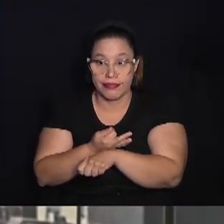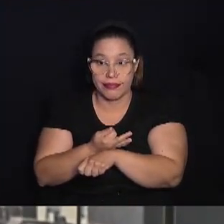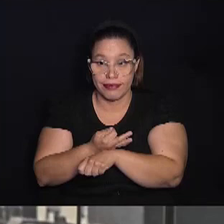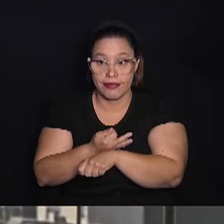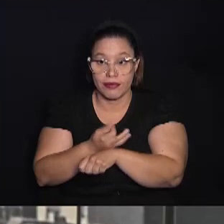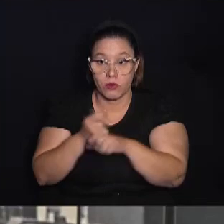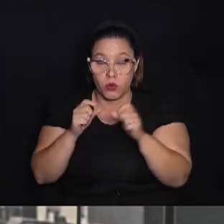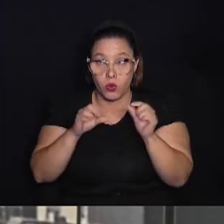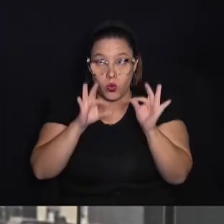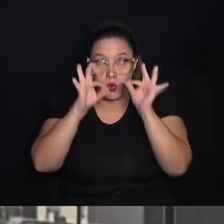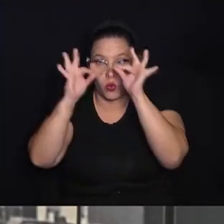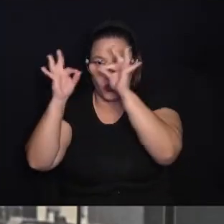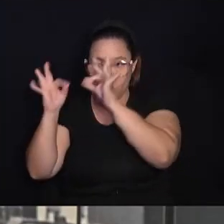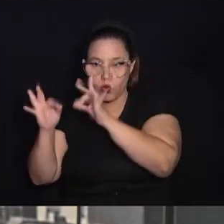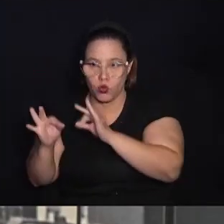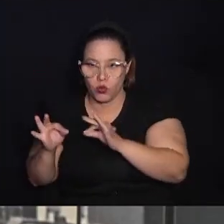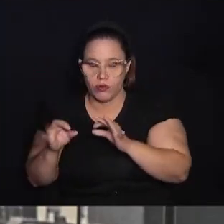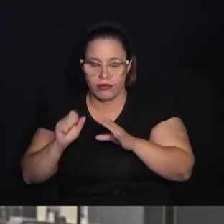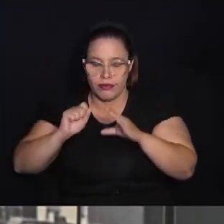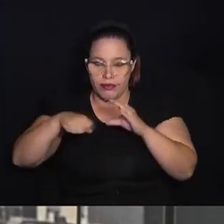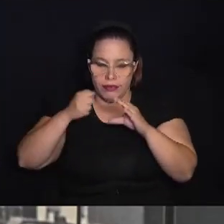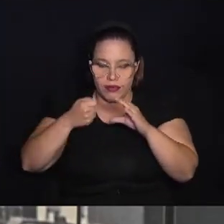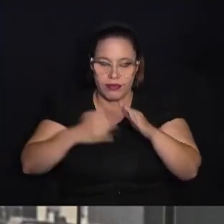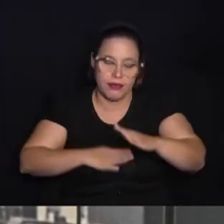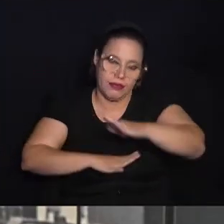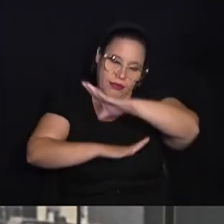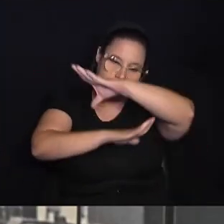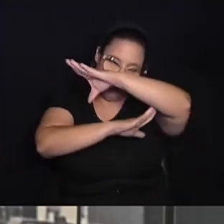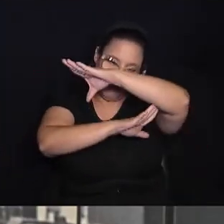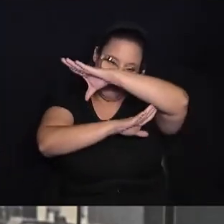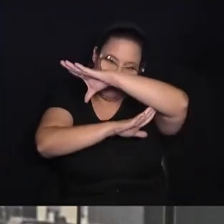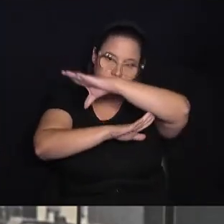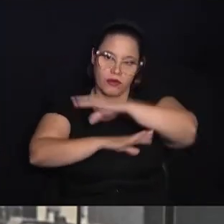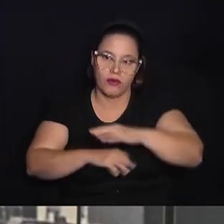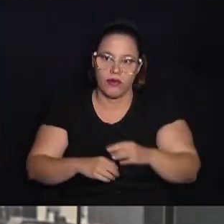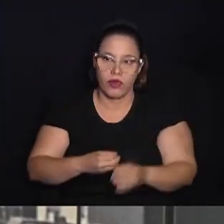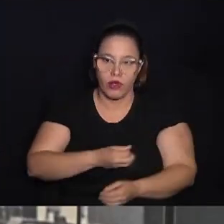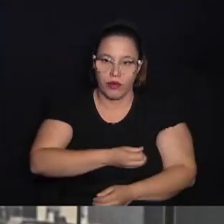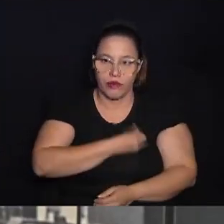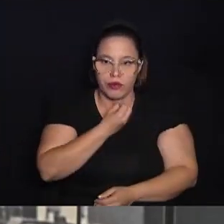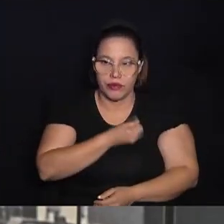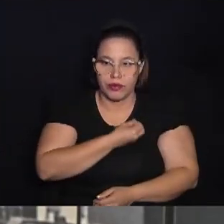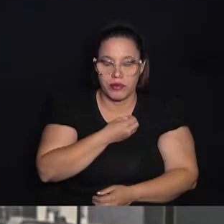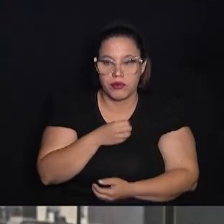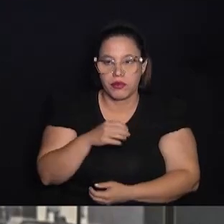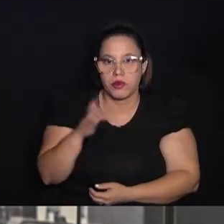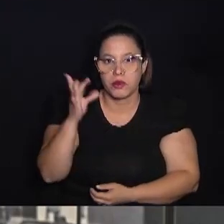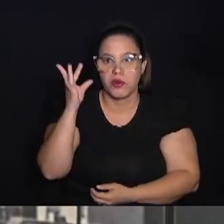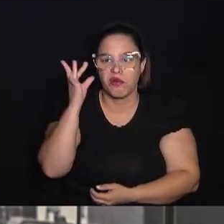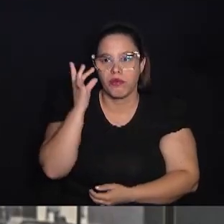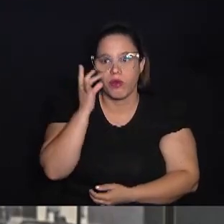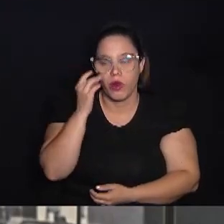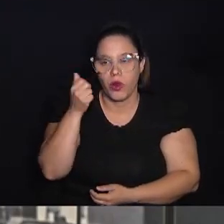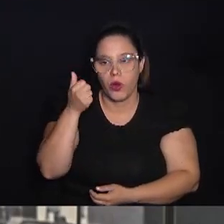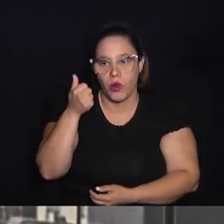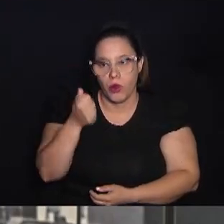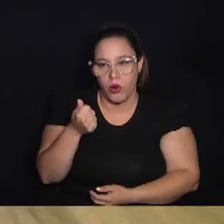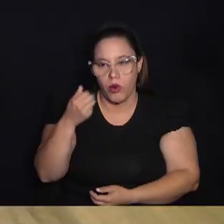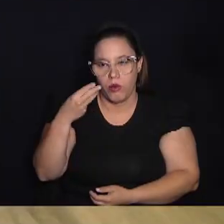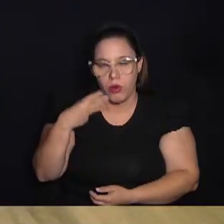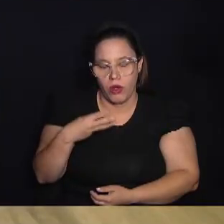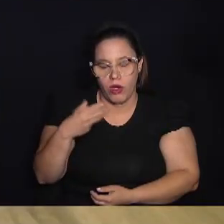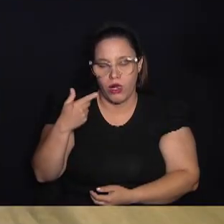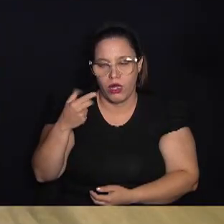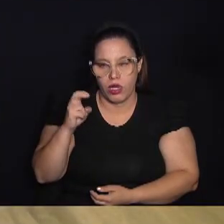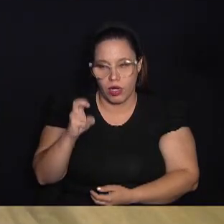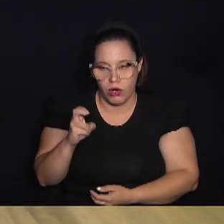assistindo ao Estúdio Câmara estamos ao vivo 1:52 minutos